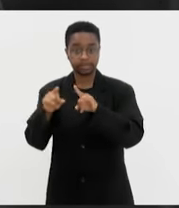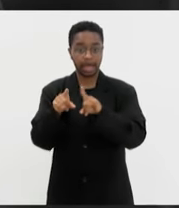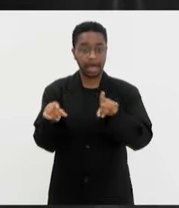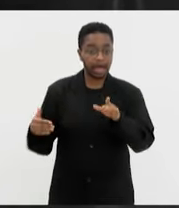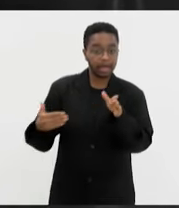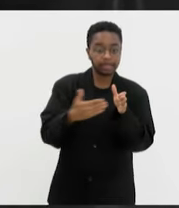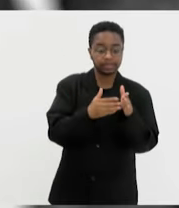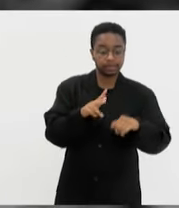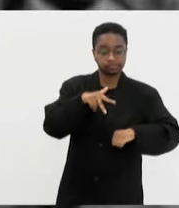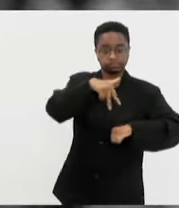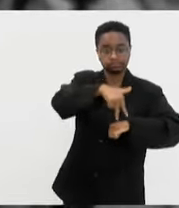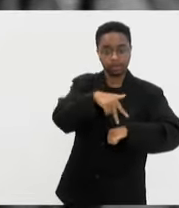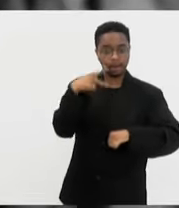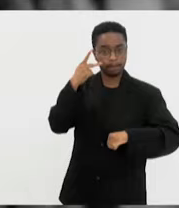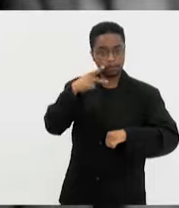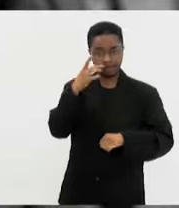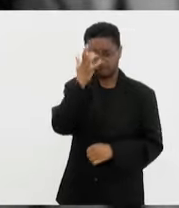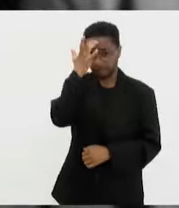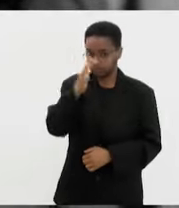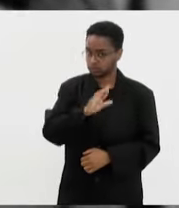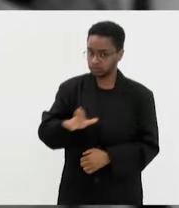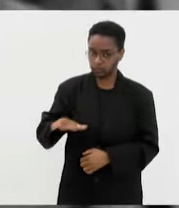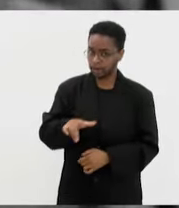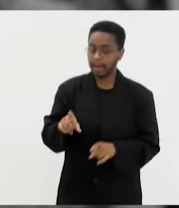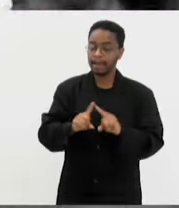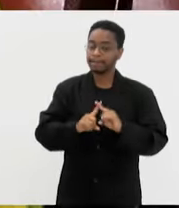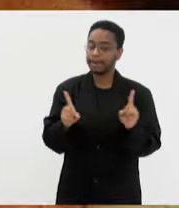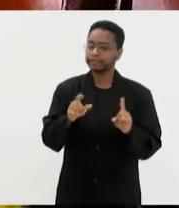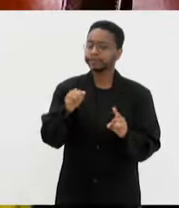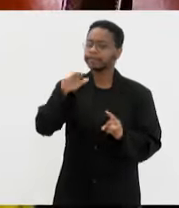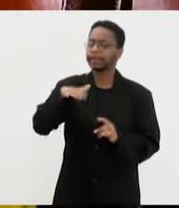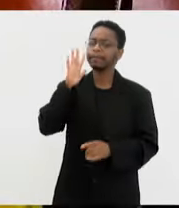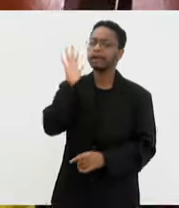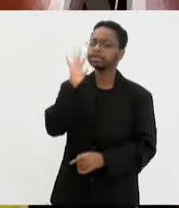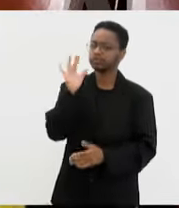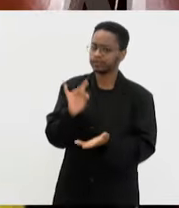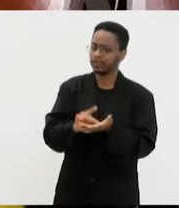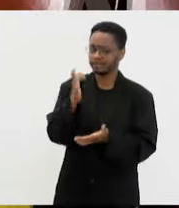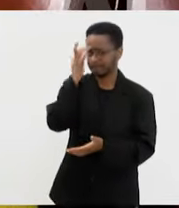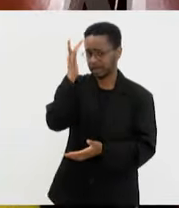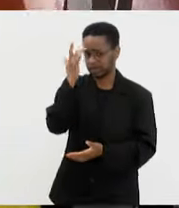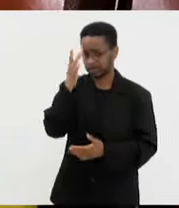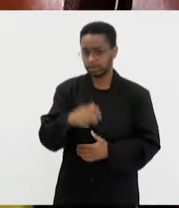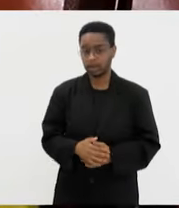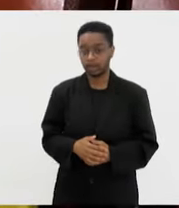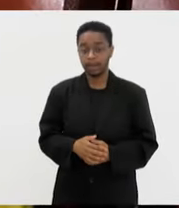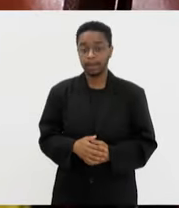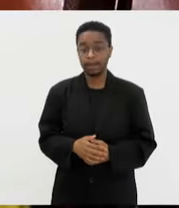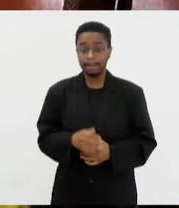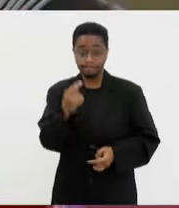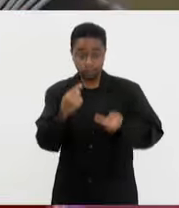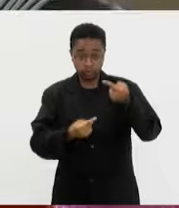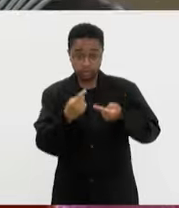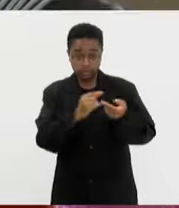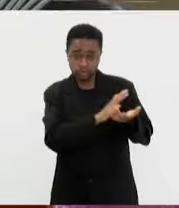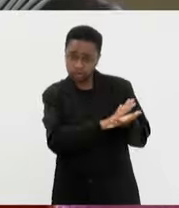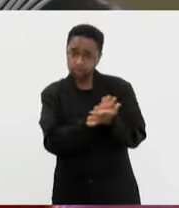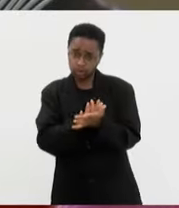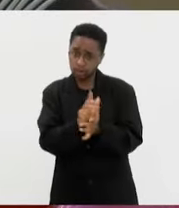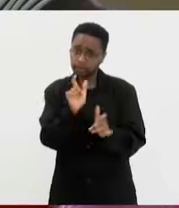foi uma caminhada fácil, mas quem diria que seria? A política é máquina de moer gente.